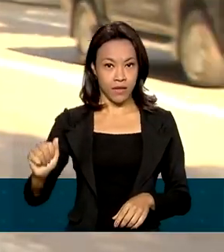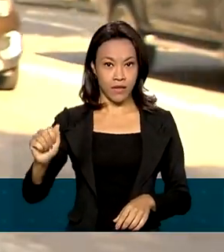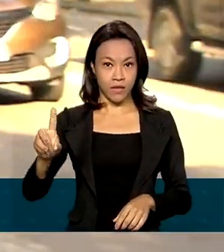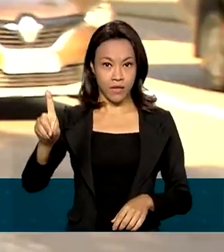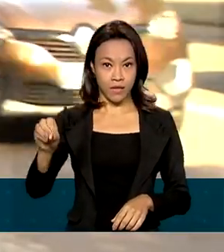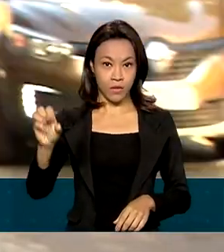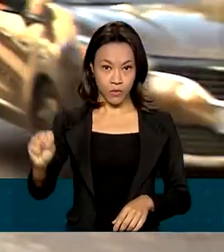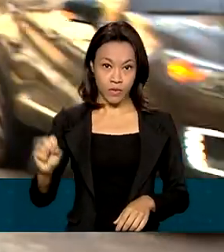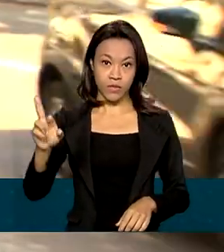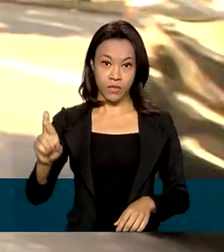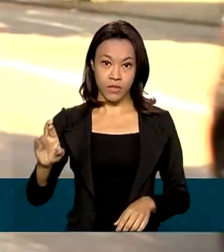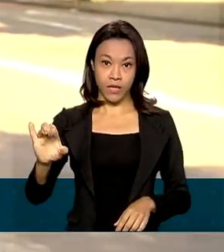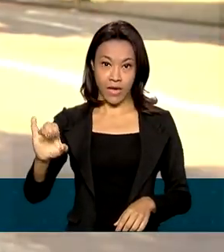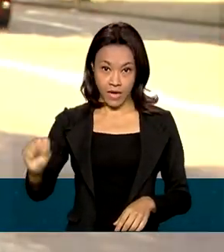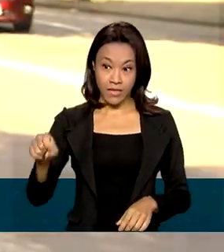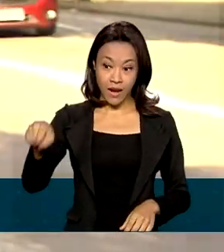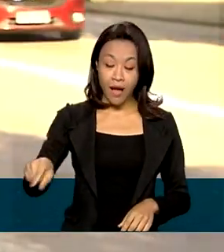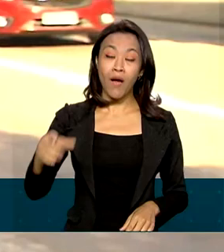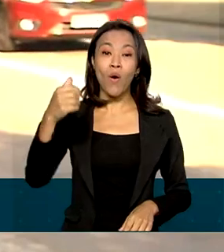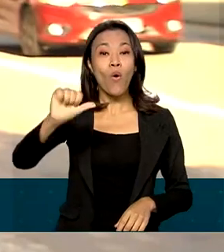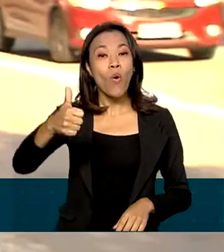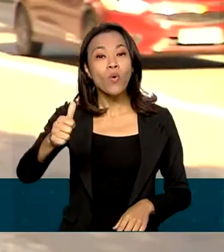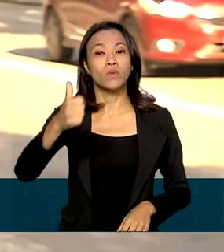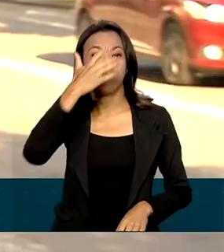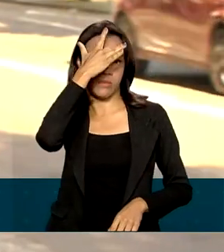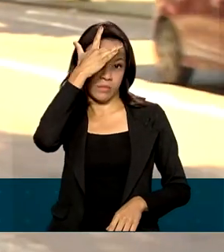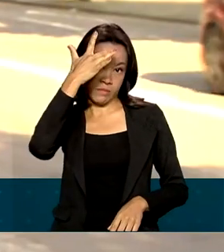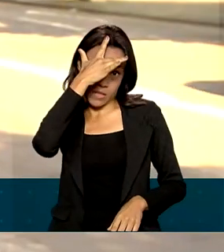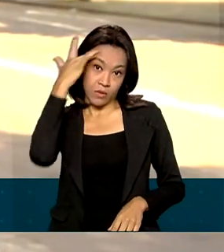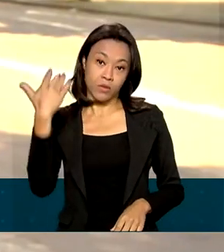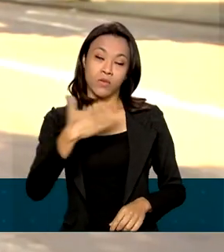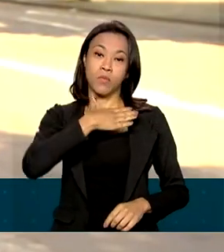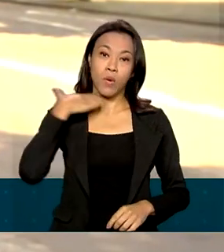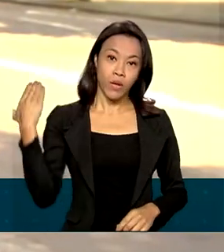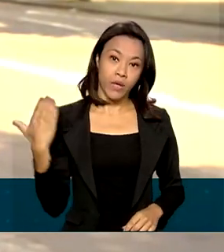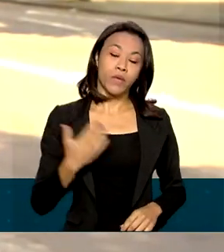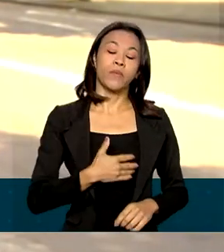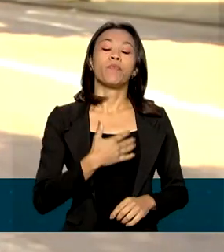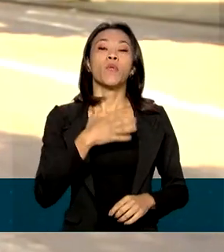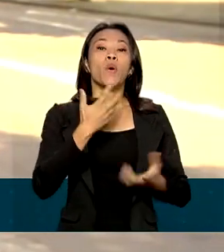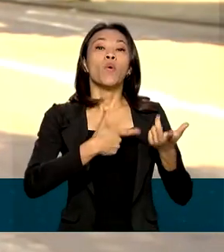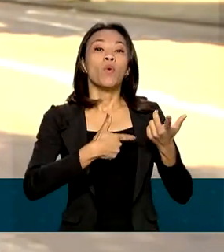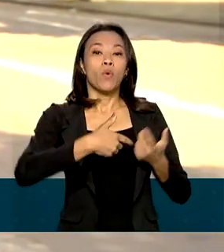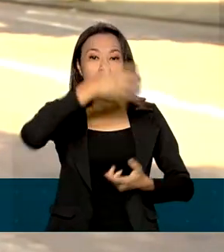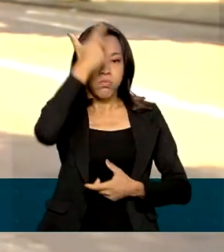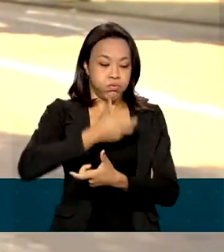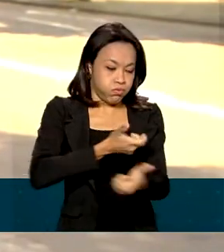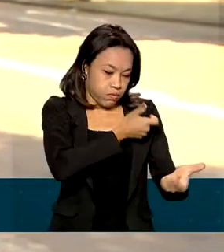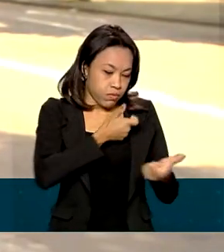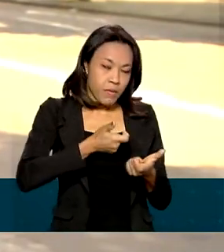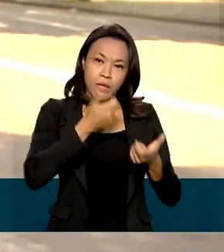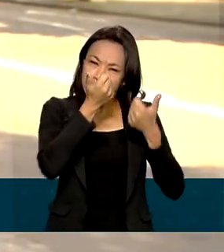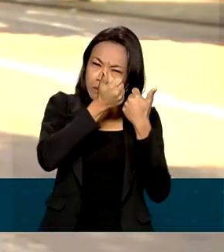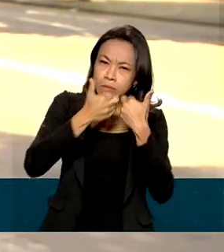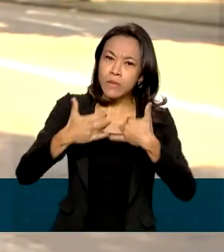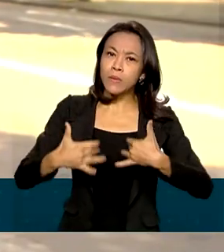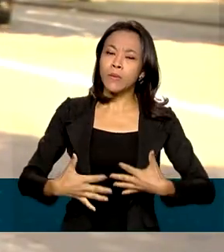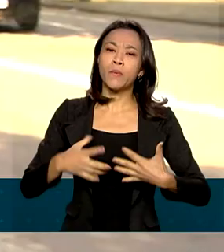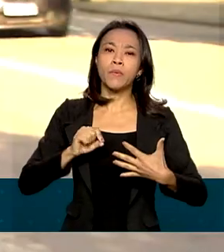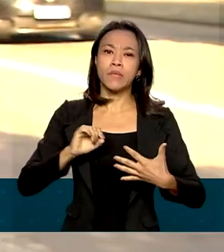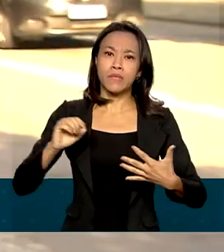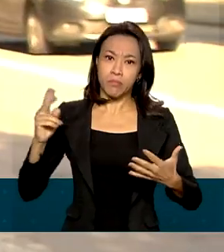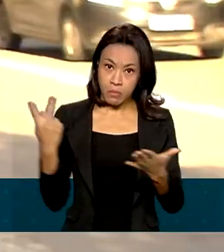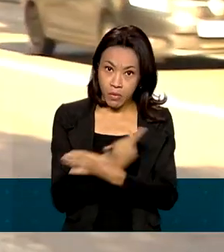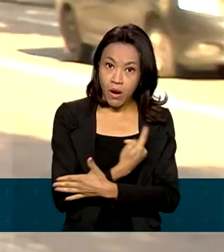onde 11 pessoas morreram. Segundo o último balanço do Corpo de Bombeiros, em todo o estado, por conta